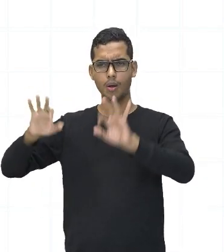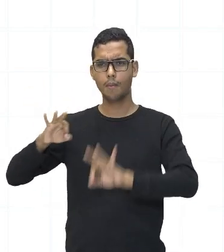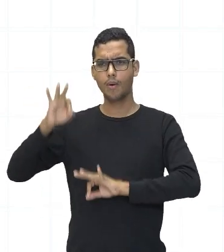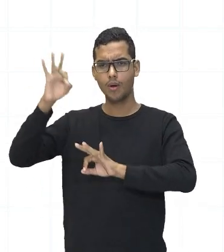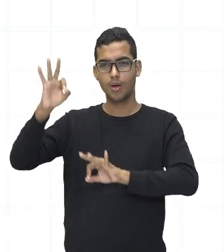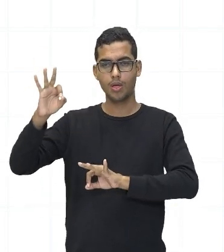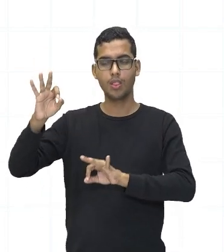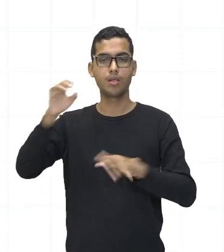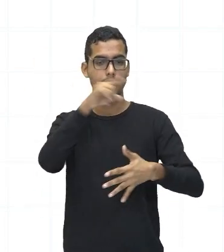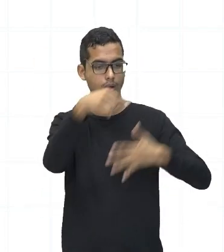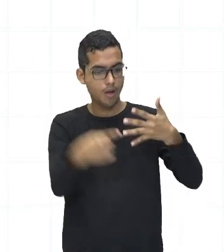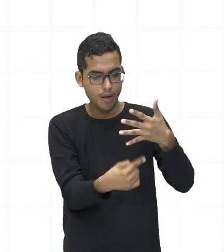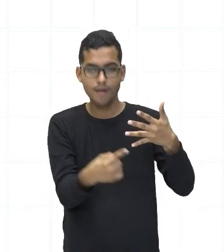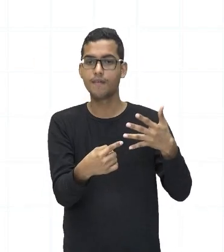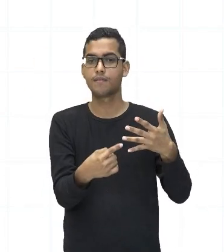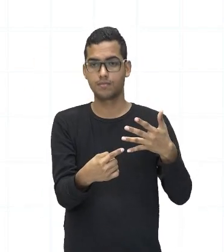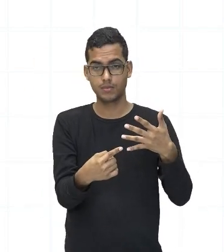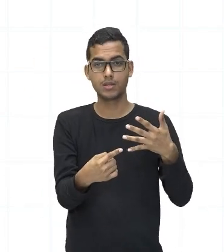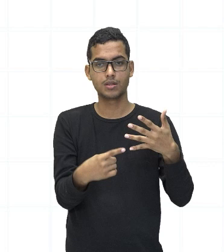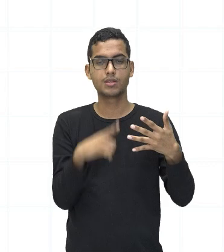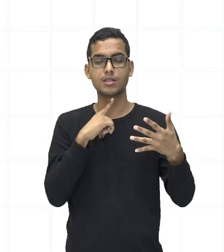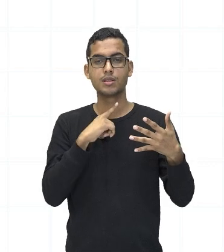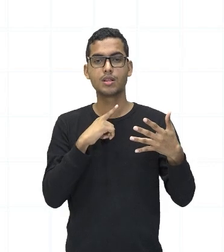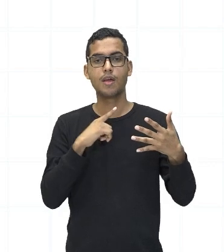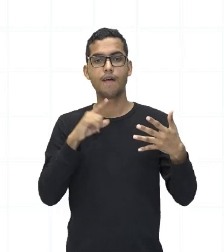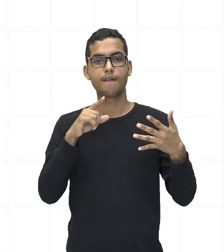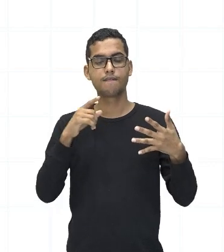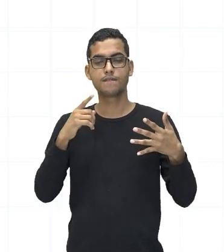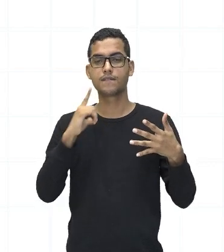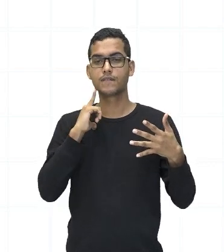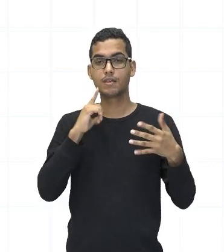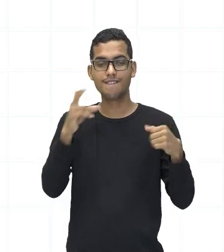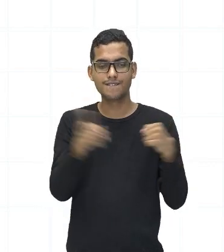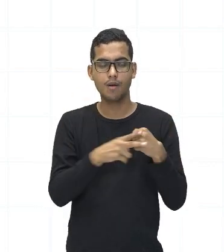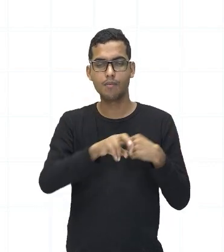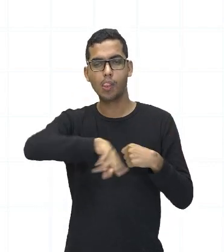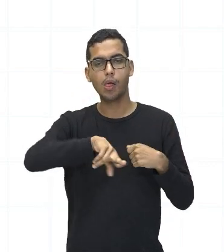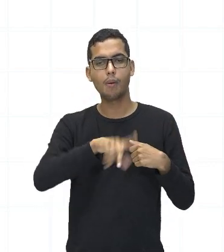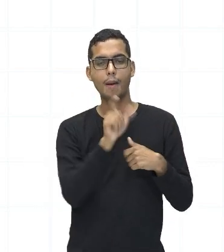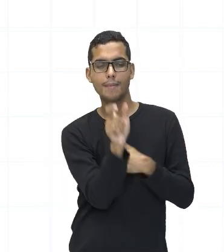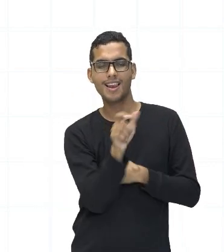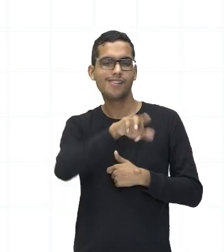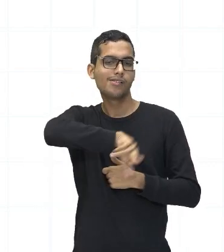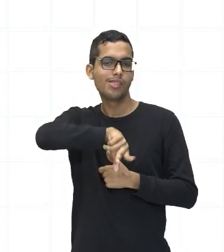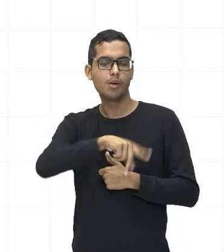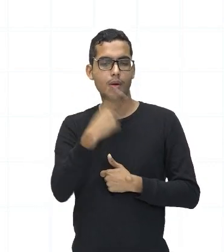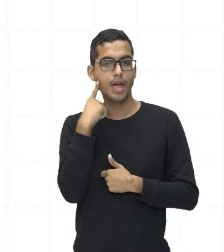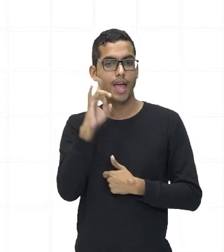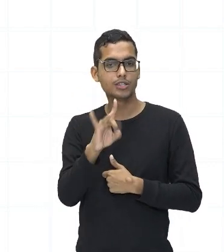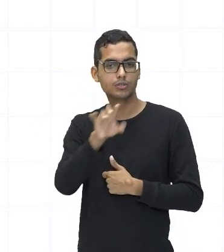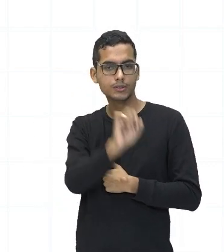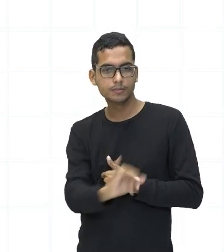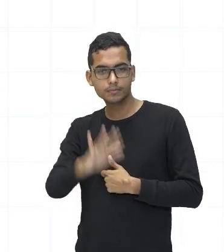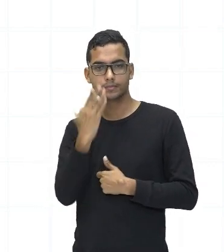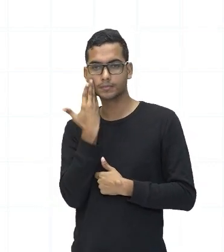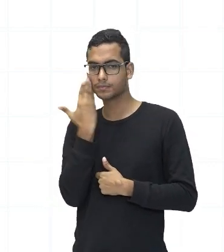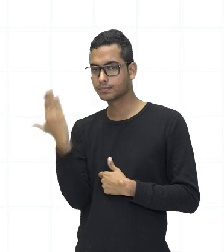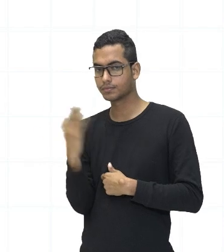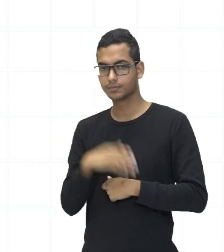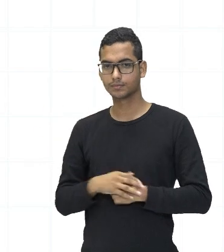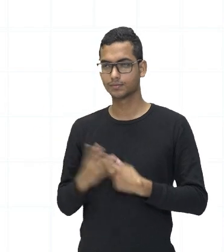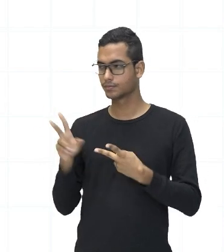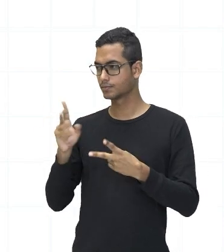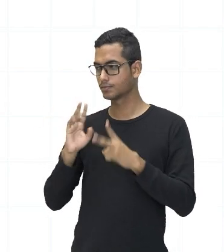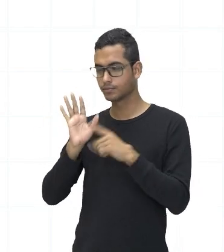ter elementos não verbais. No caso aqui, nós temos, então, o contorno da família aí, né, sendo sugerido, o pai, a